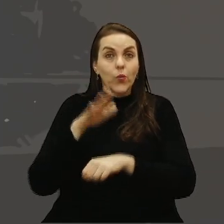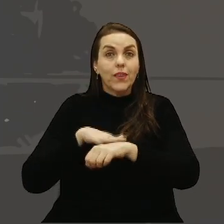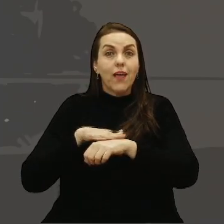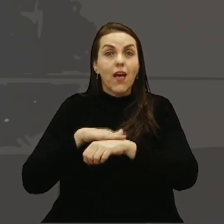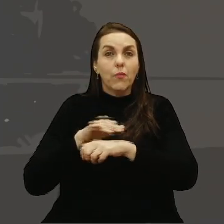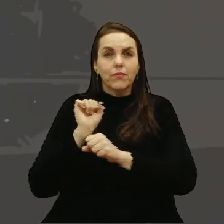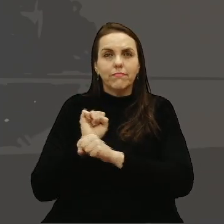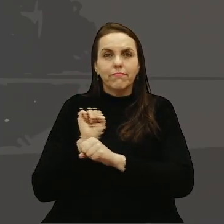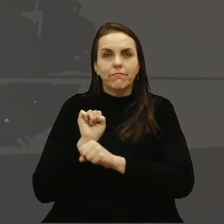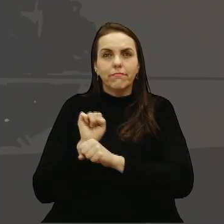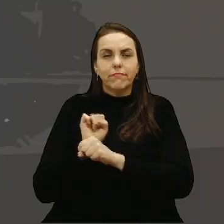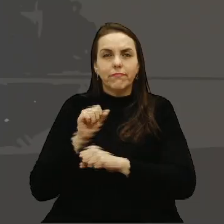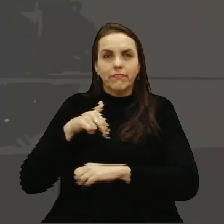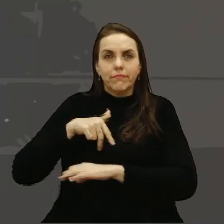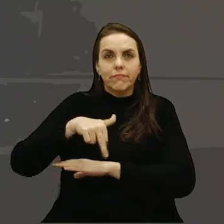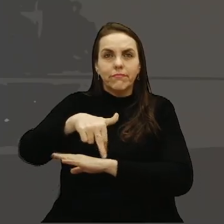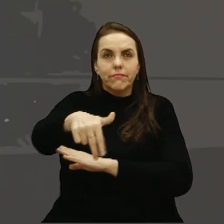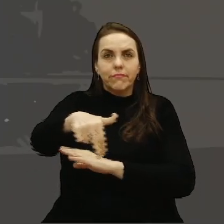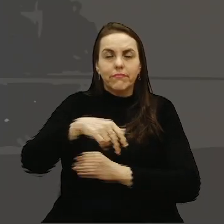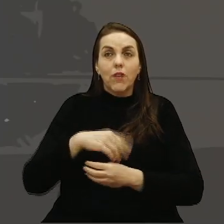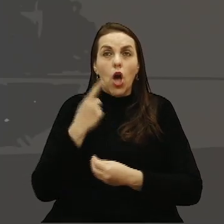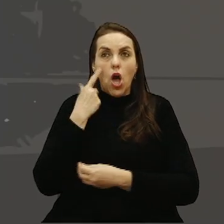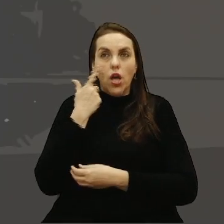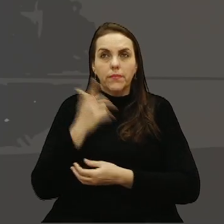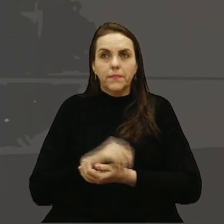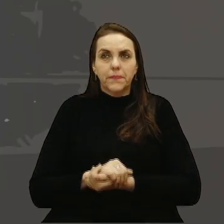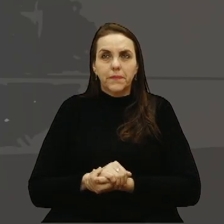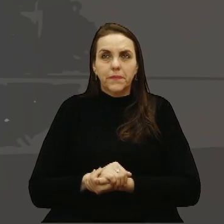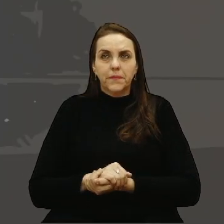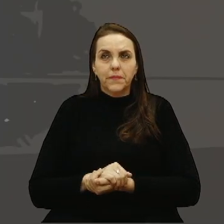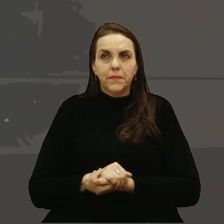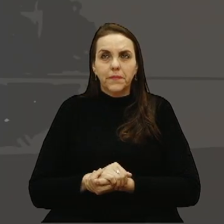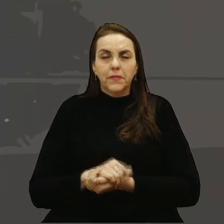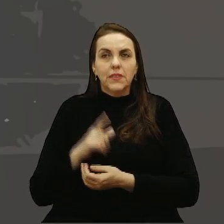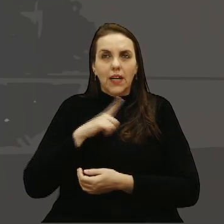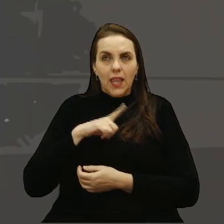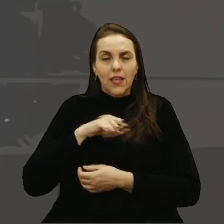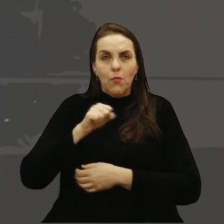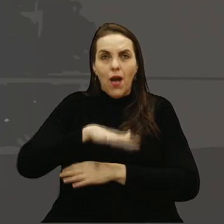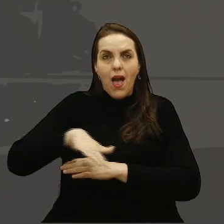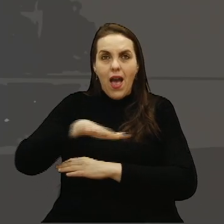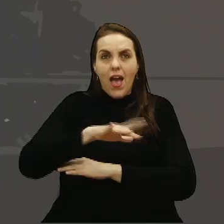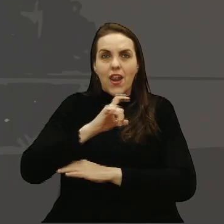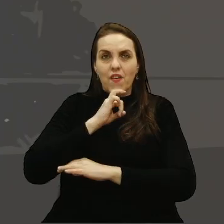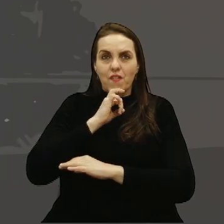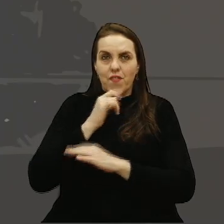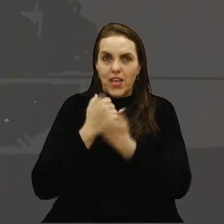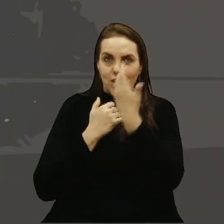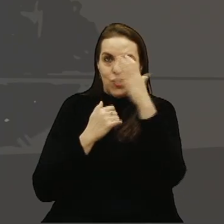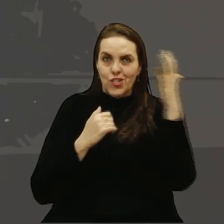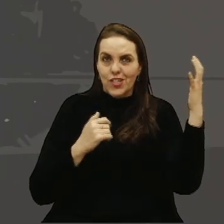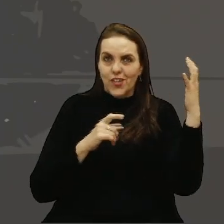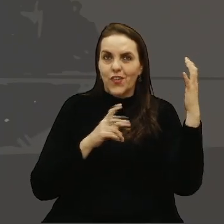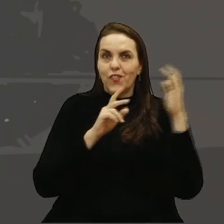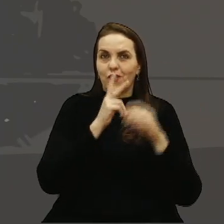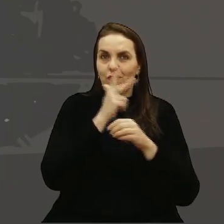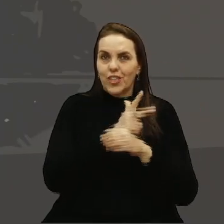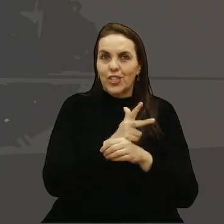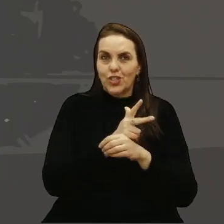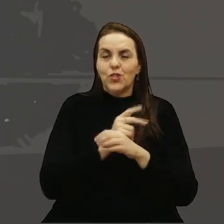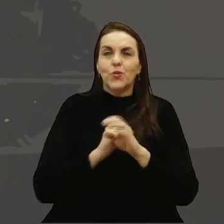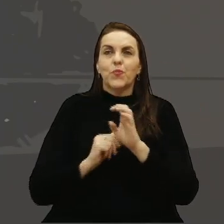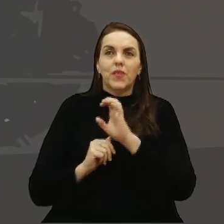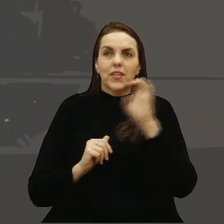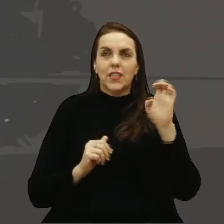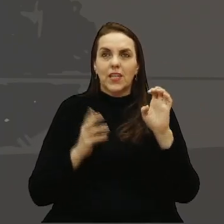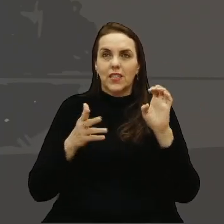atravessar a faixa de segurança. Nós temos uma área verde do lado esquerdo do vídeo, no lado direito, exatamente frente à faixa de